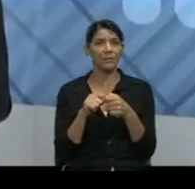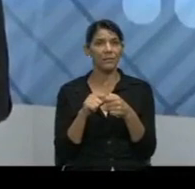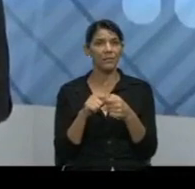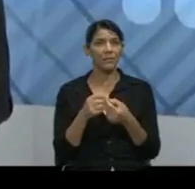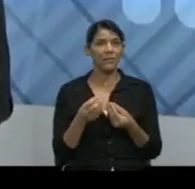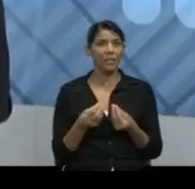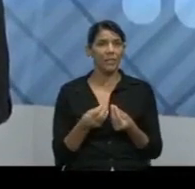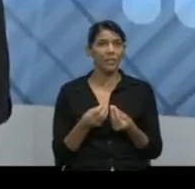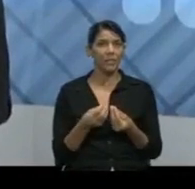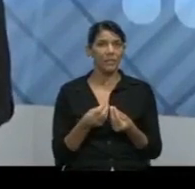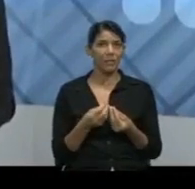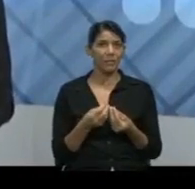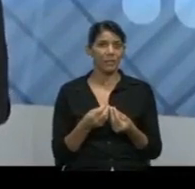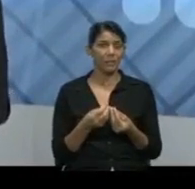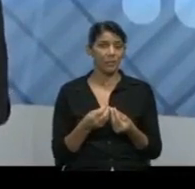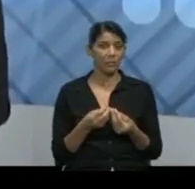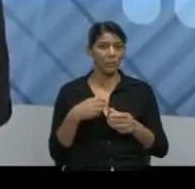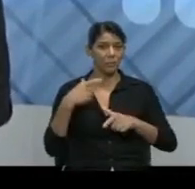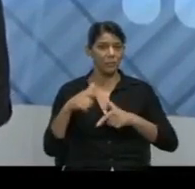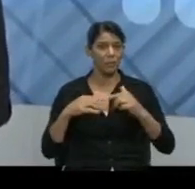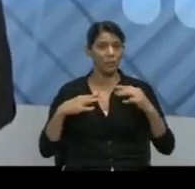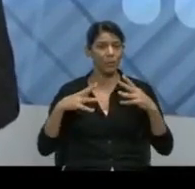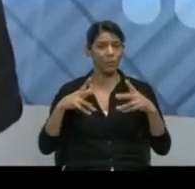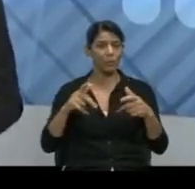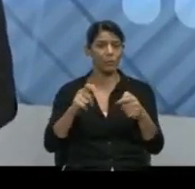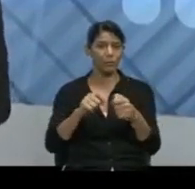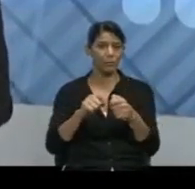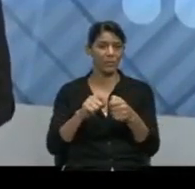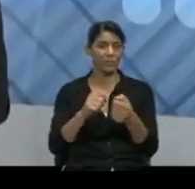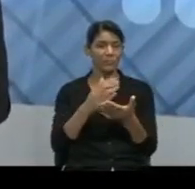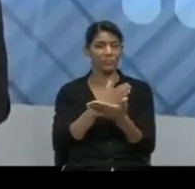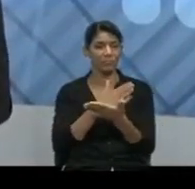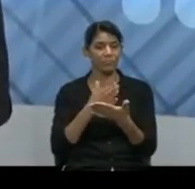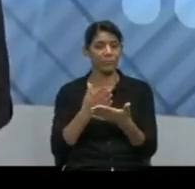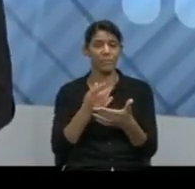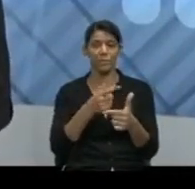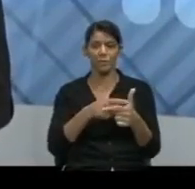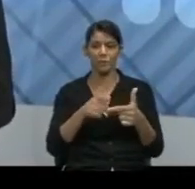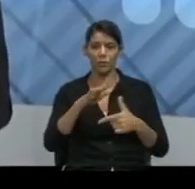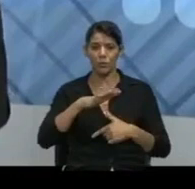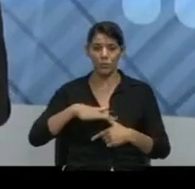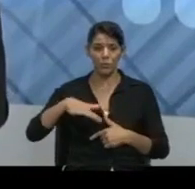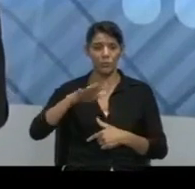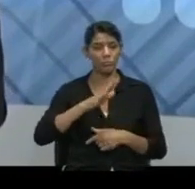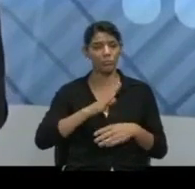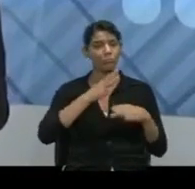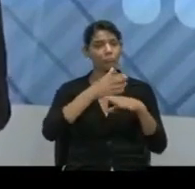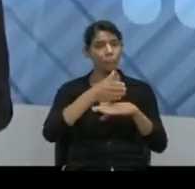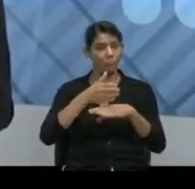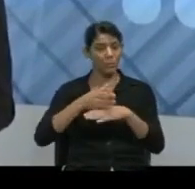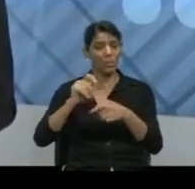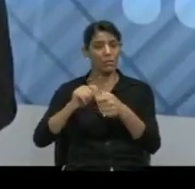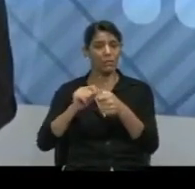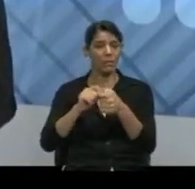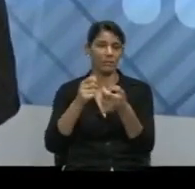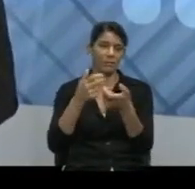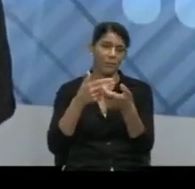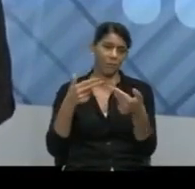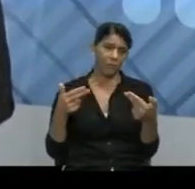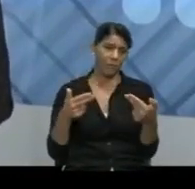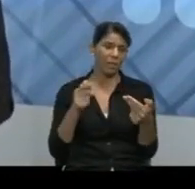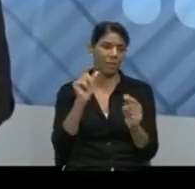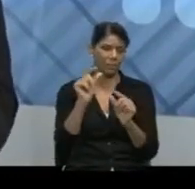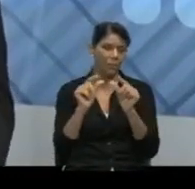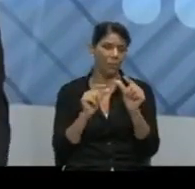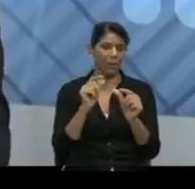replique, né, as atividades para todo mundo, divida ali de forma que todo mundo faça um pouquinho de cada coisa, porque vocês